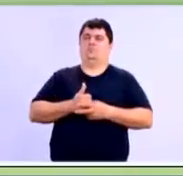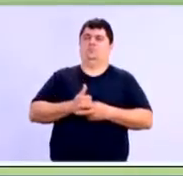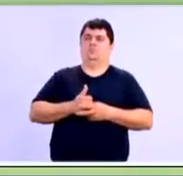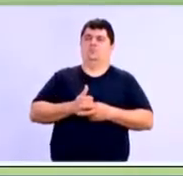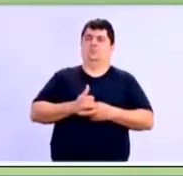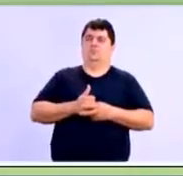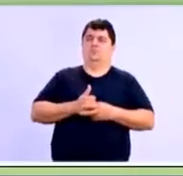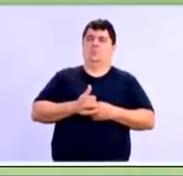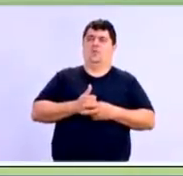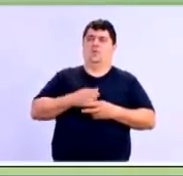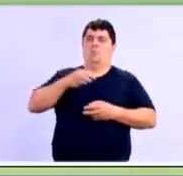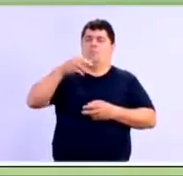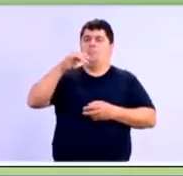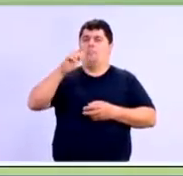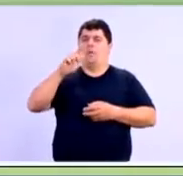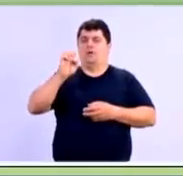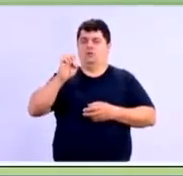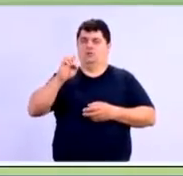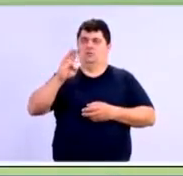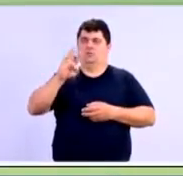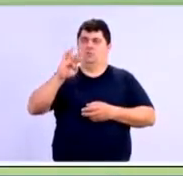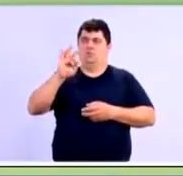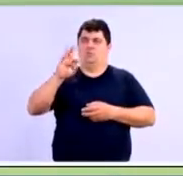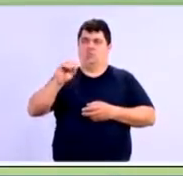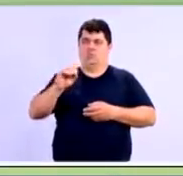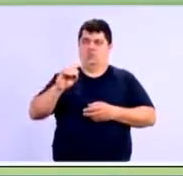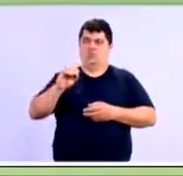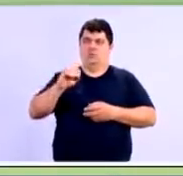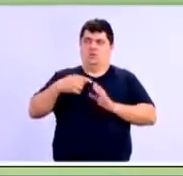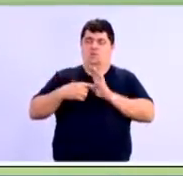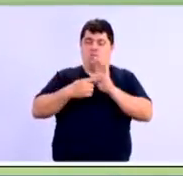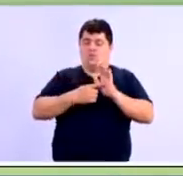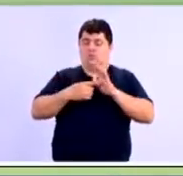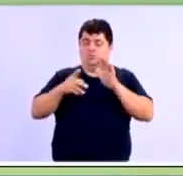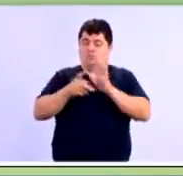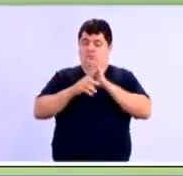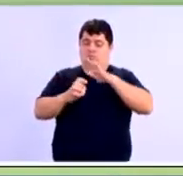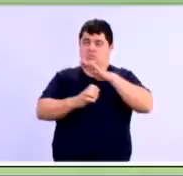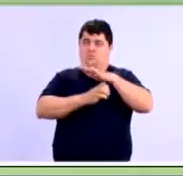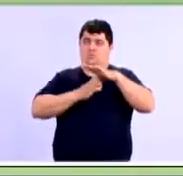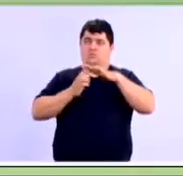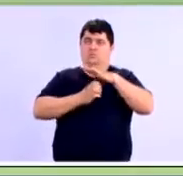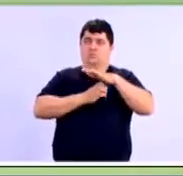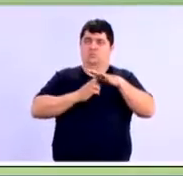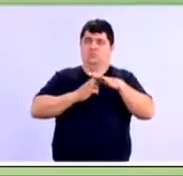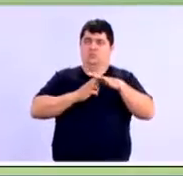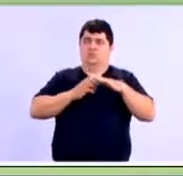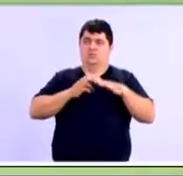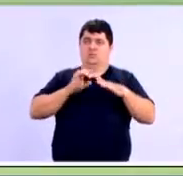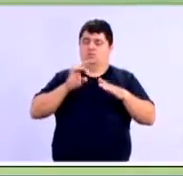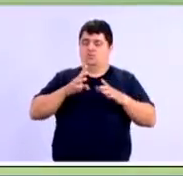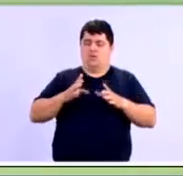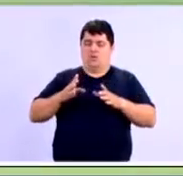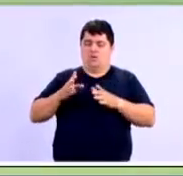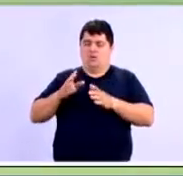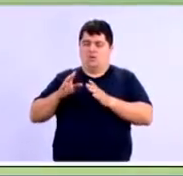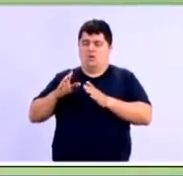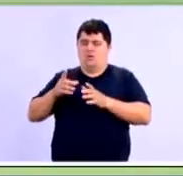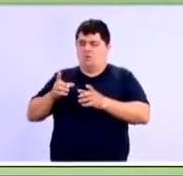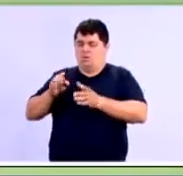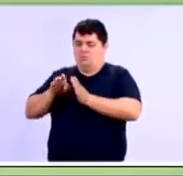a margem bruta. A margem bruta indica a margem da empresa considerando a exclusão dos custos das